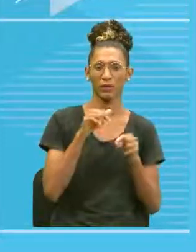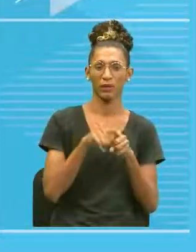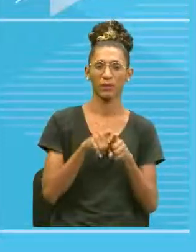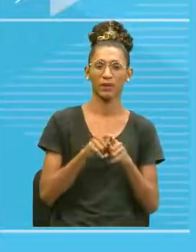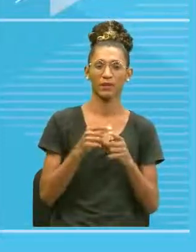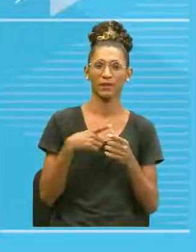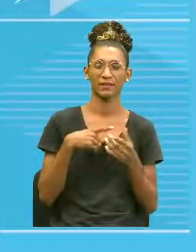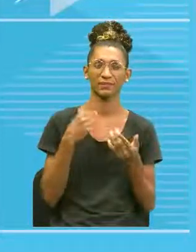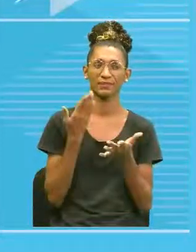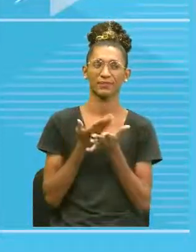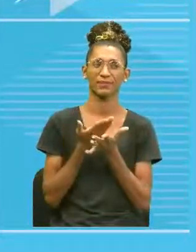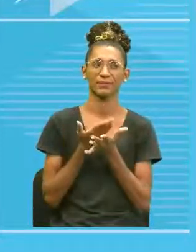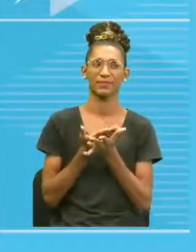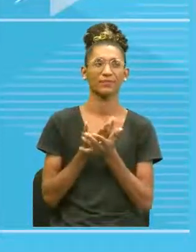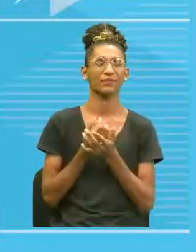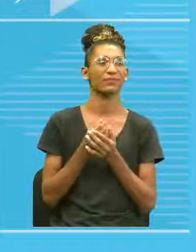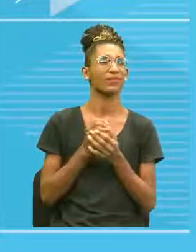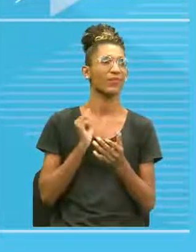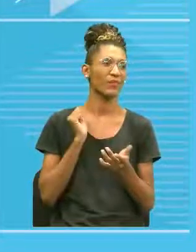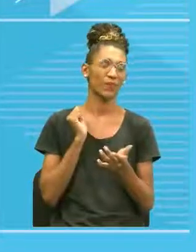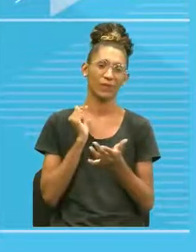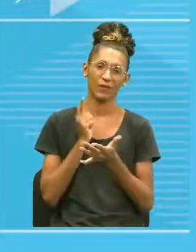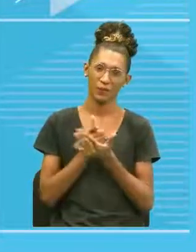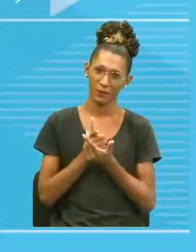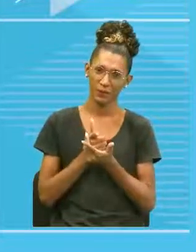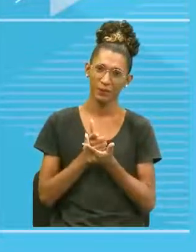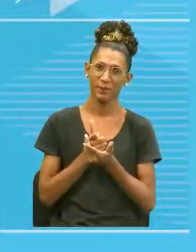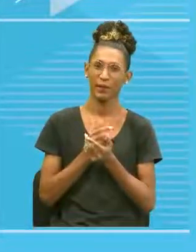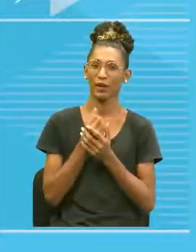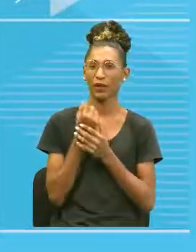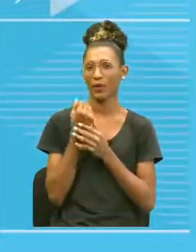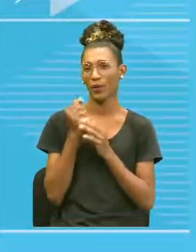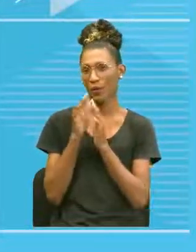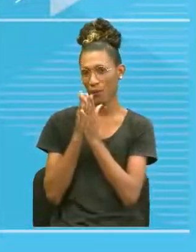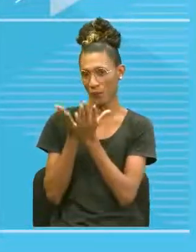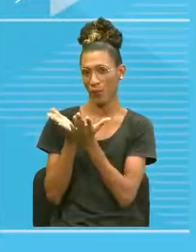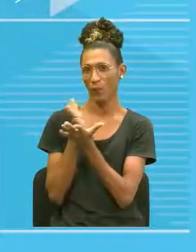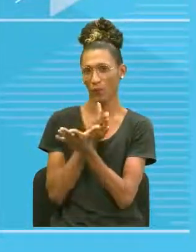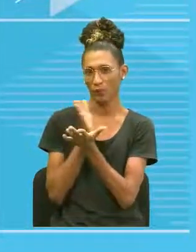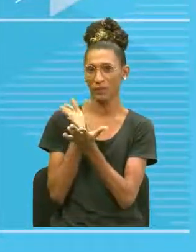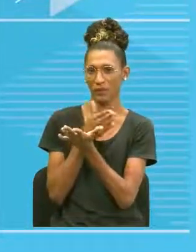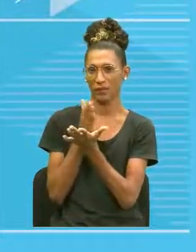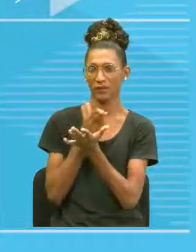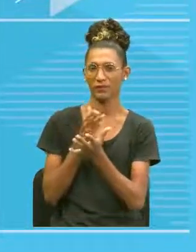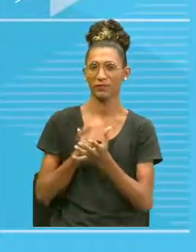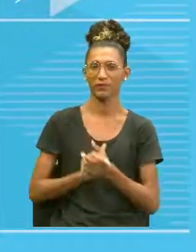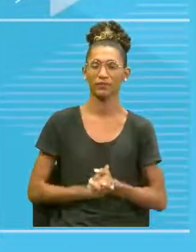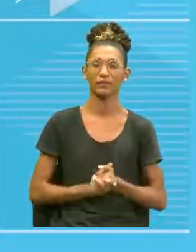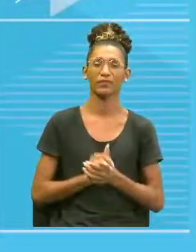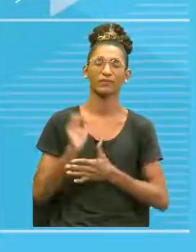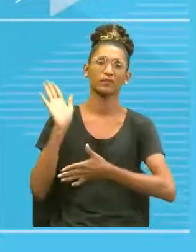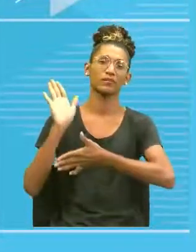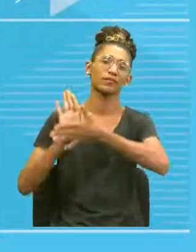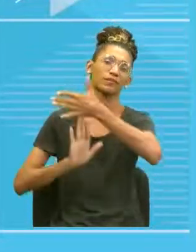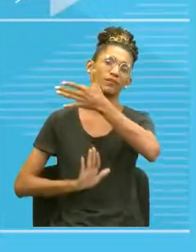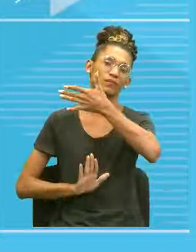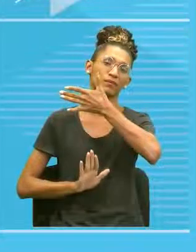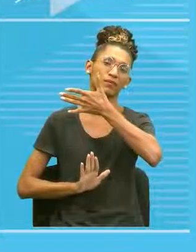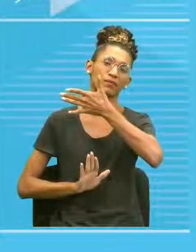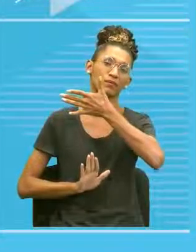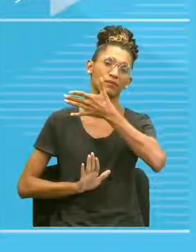espanhol comprei um livro a via Ramos